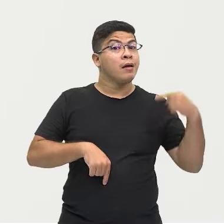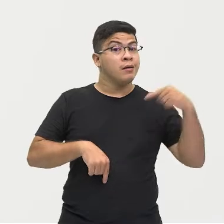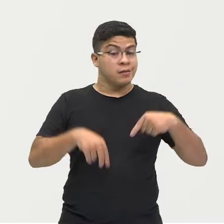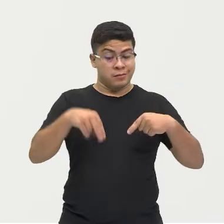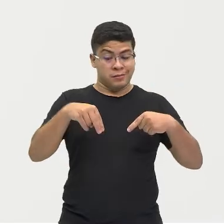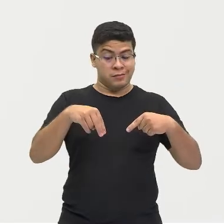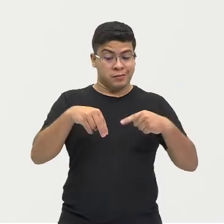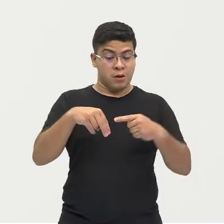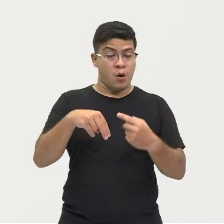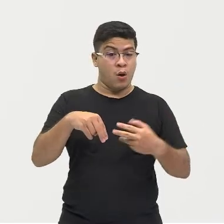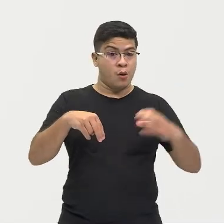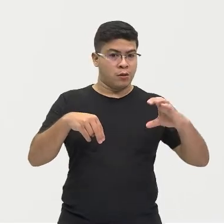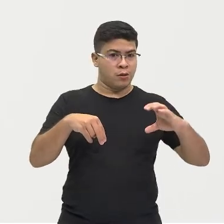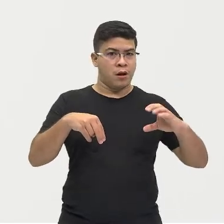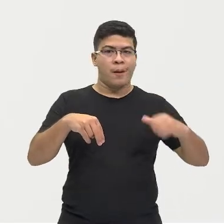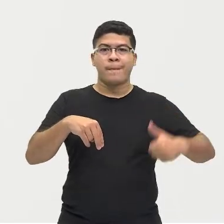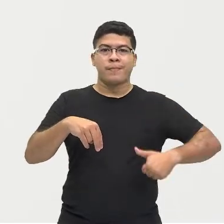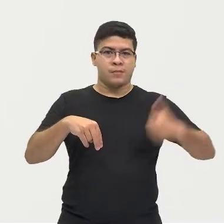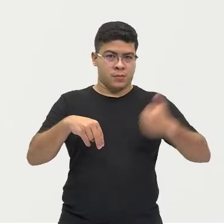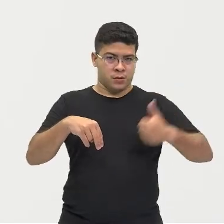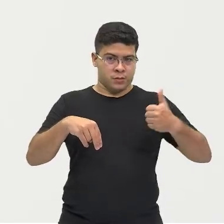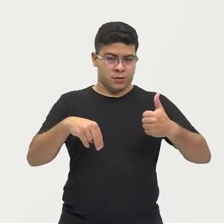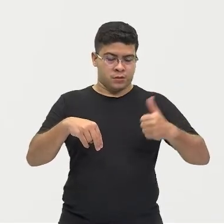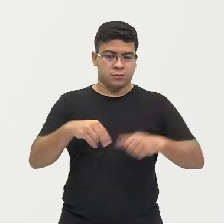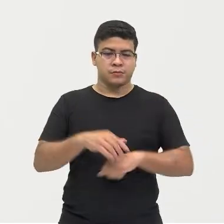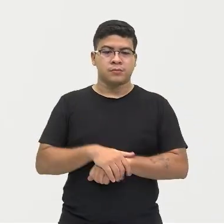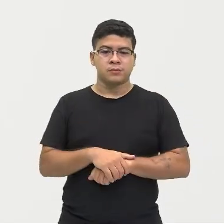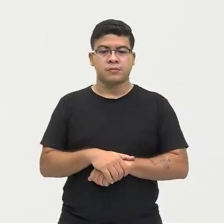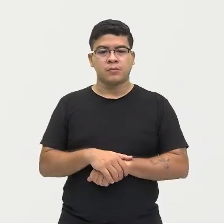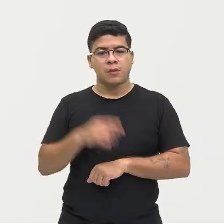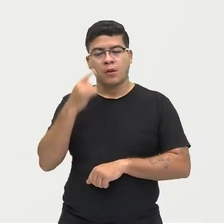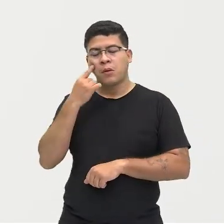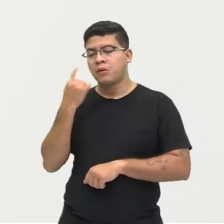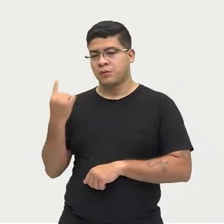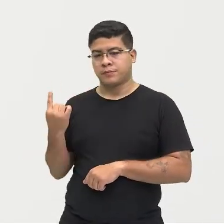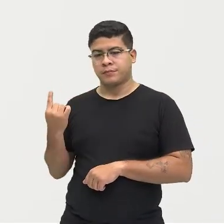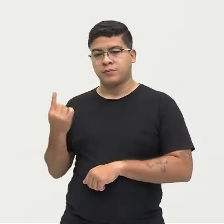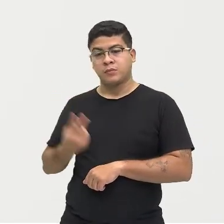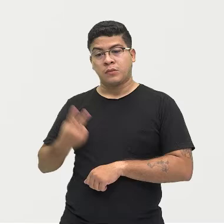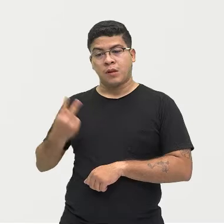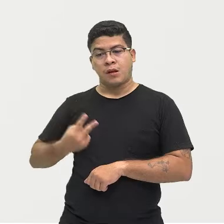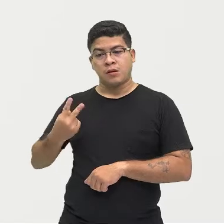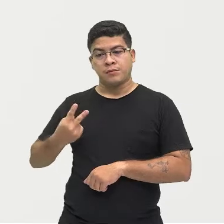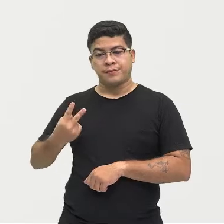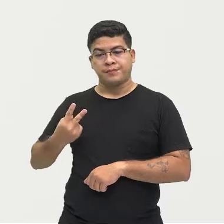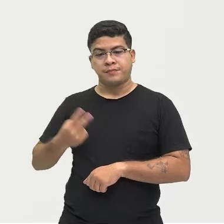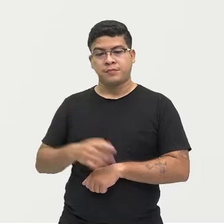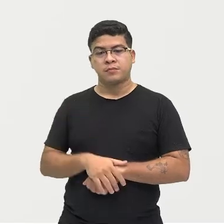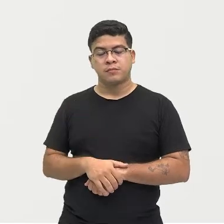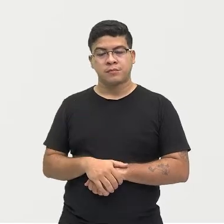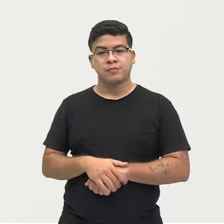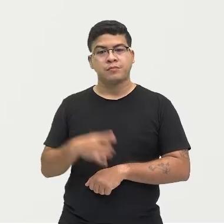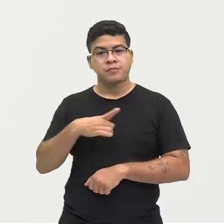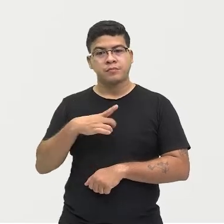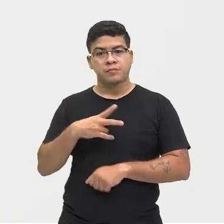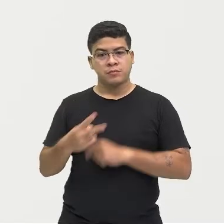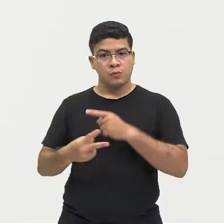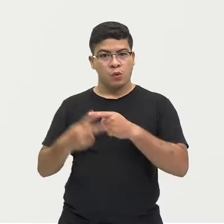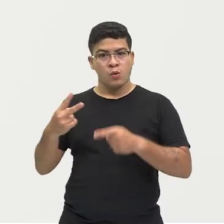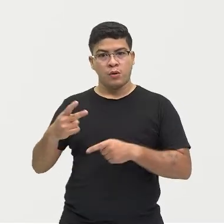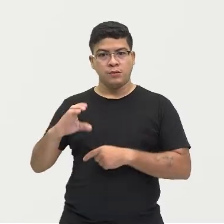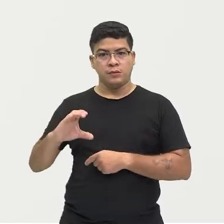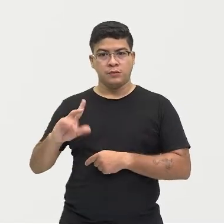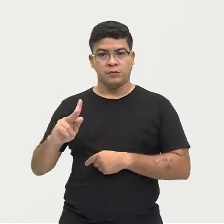metil. Nesse outro aqui, ela é chamada de amina secundária, porque tem aqui, ó, 2 radicais,